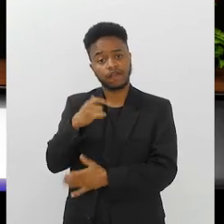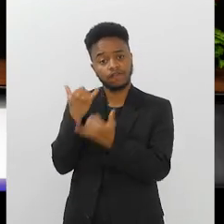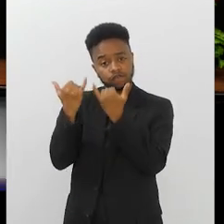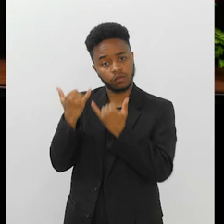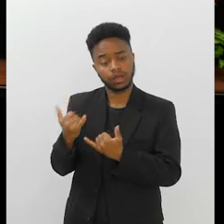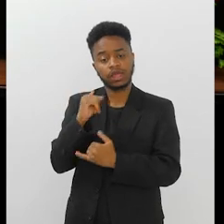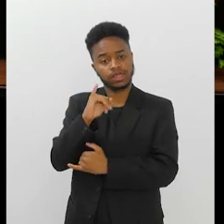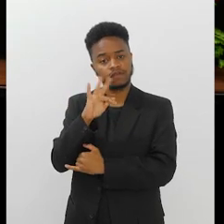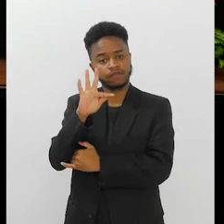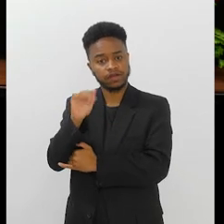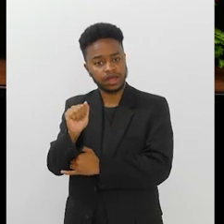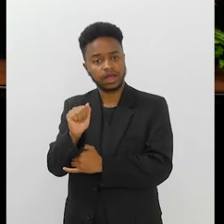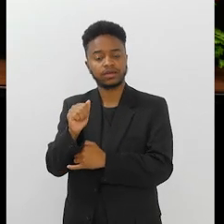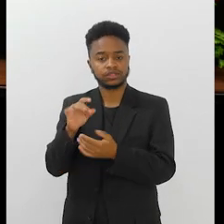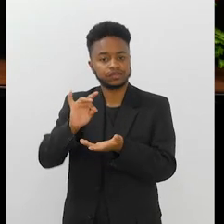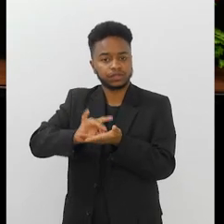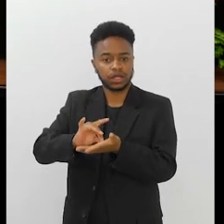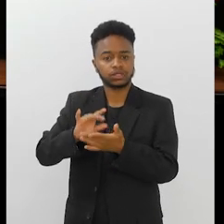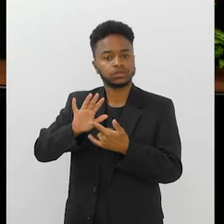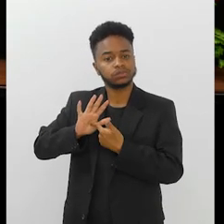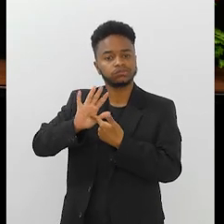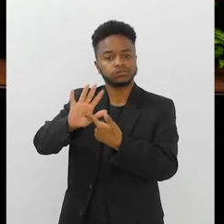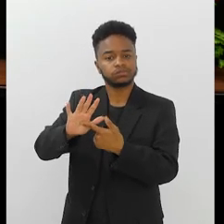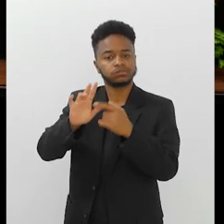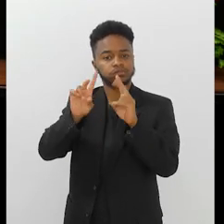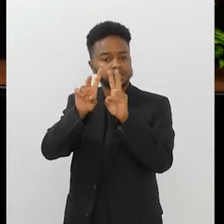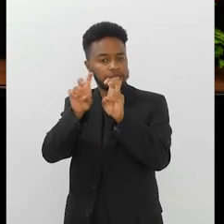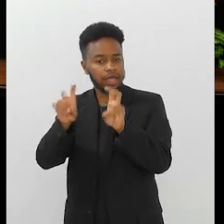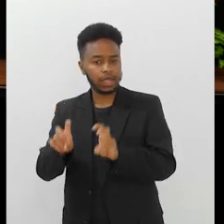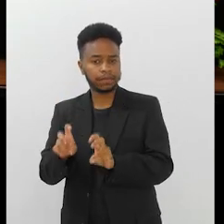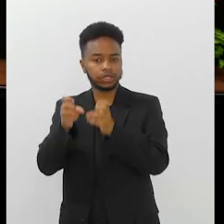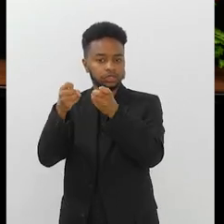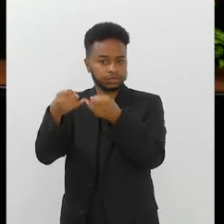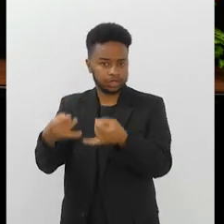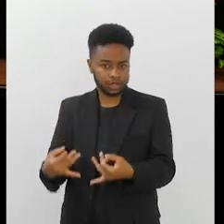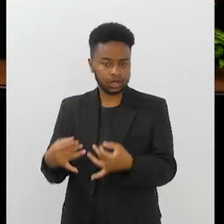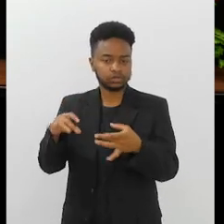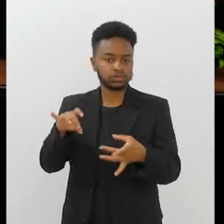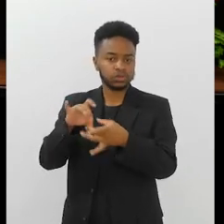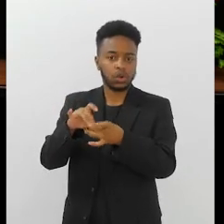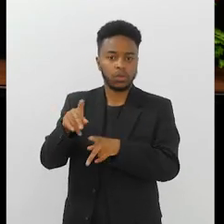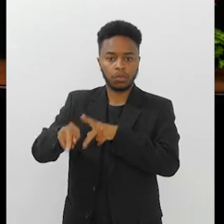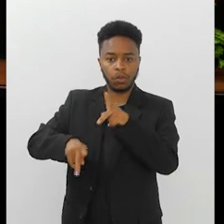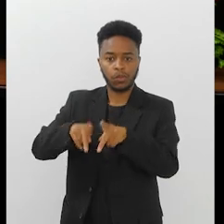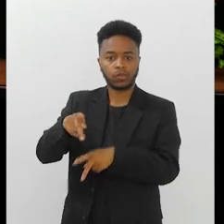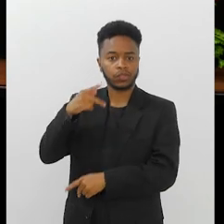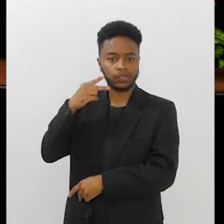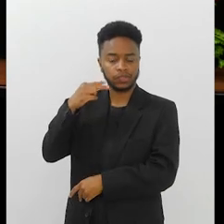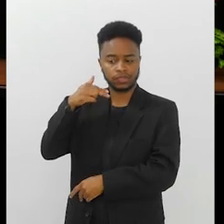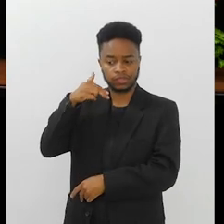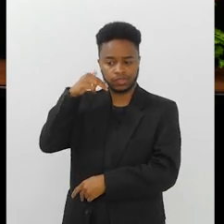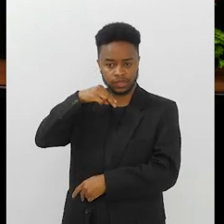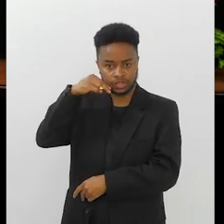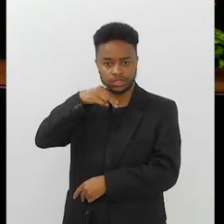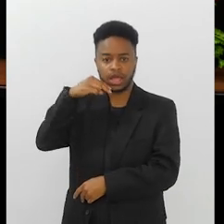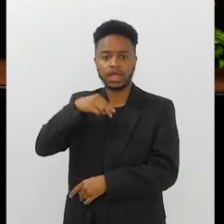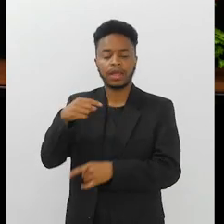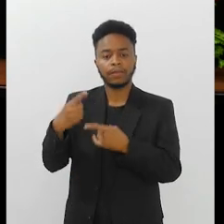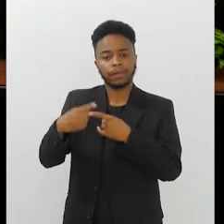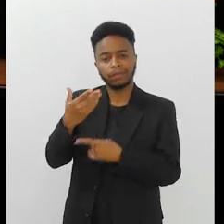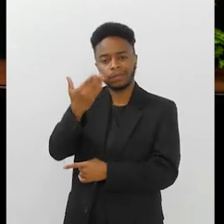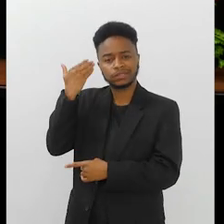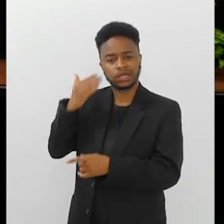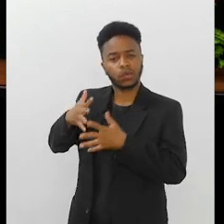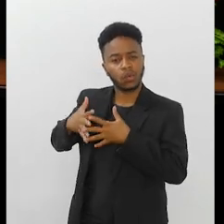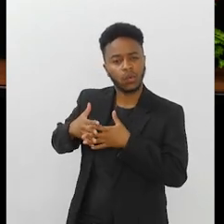é que faz esse trabalho de fato de elucidar muitas questões já trazida do Povo nigeriano de uma forma muito conturbada né pros dias de